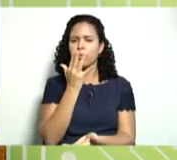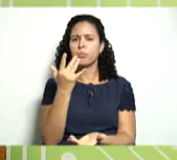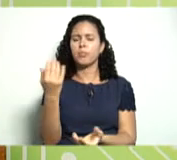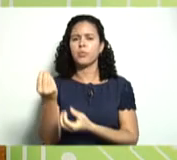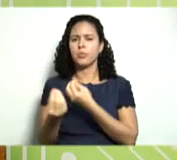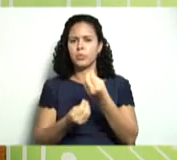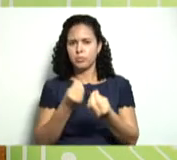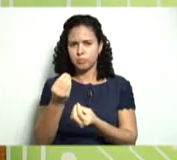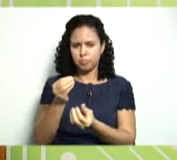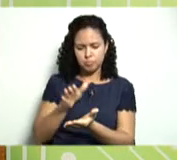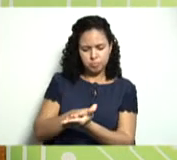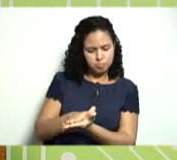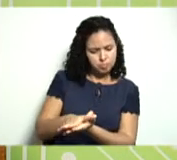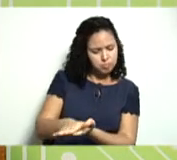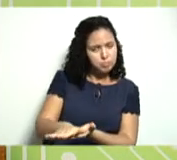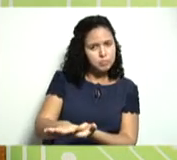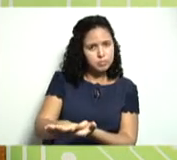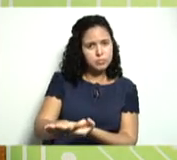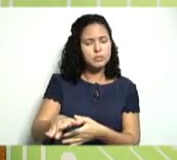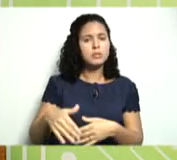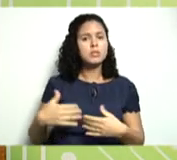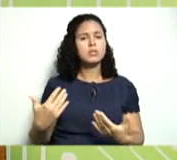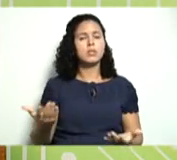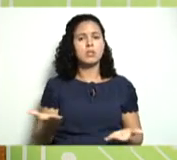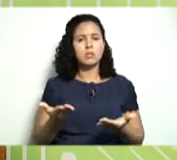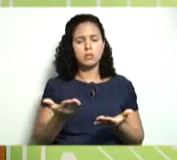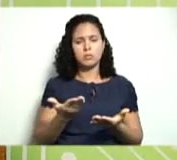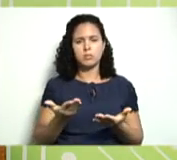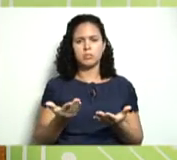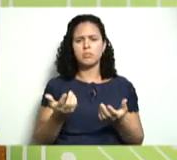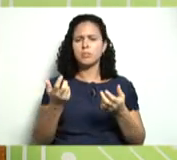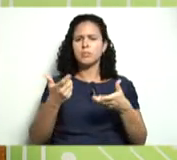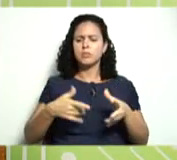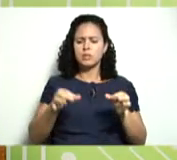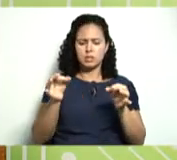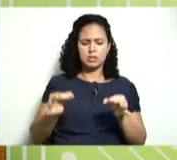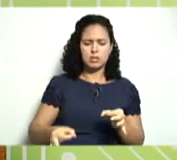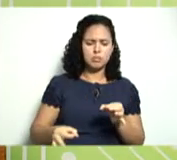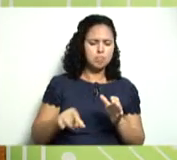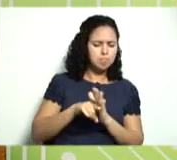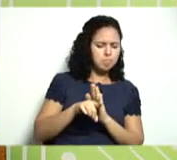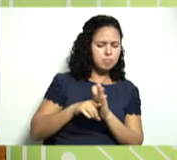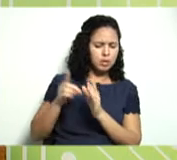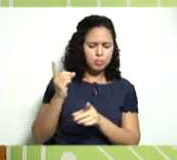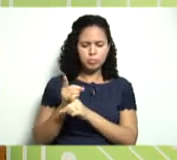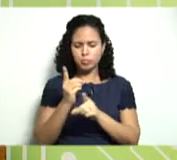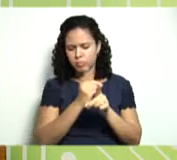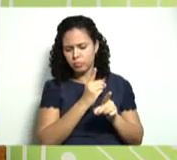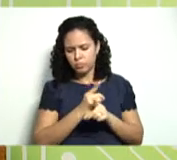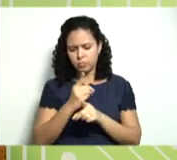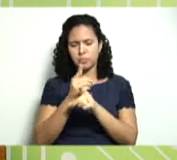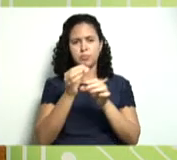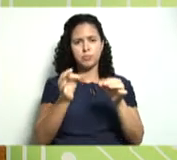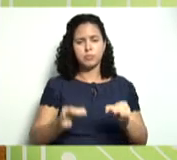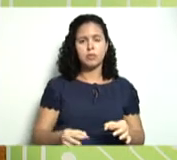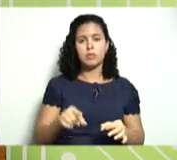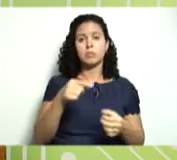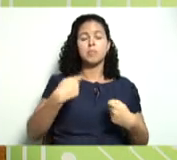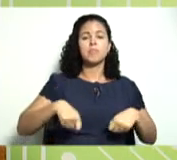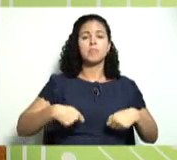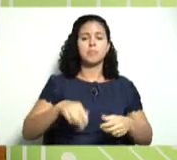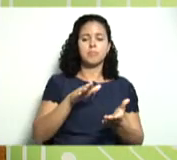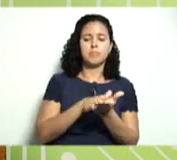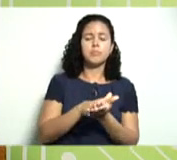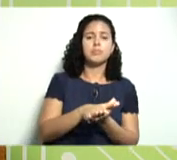fazer a impressão mas vamos levar em conta que tudo isso aí tá funcionando esteja foi verificado e você precisa fazer a